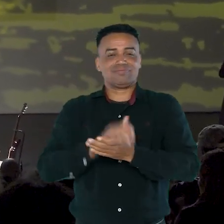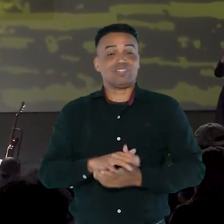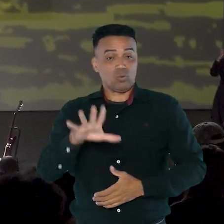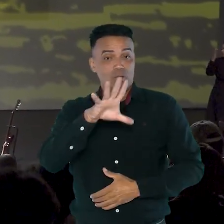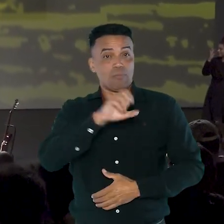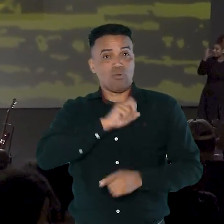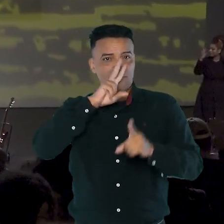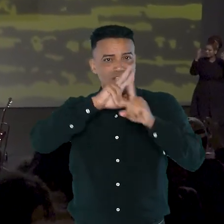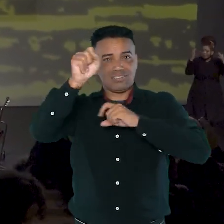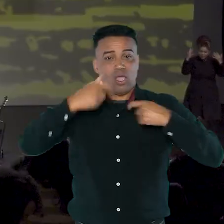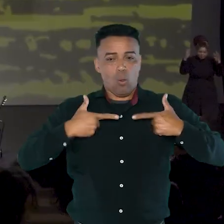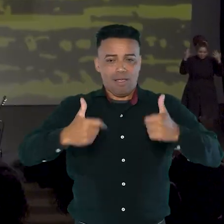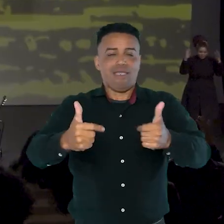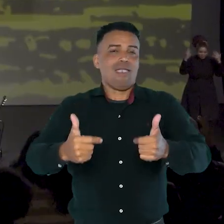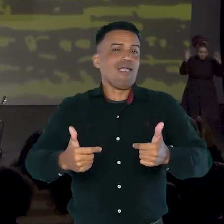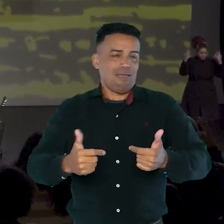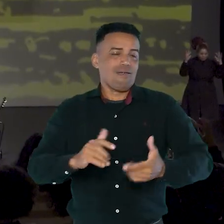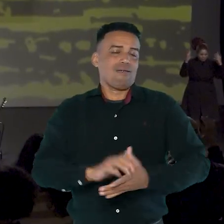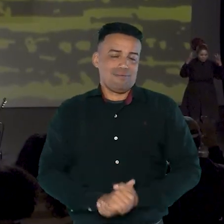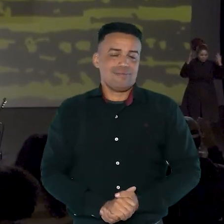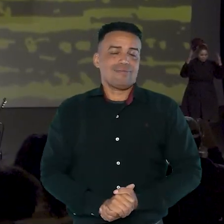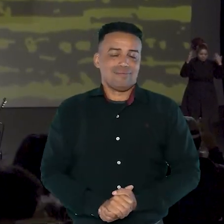O amor venceu a guerra, hein?